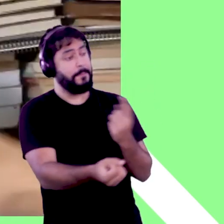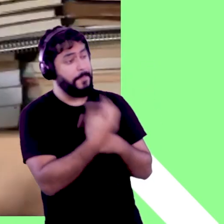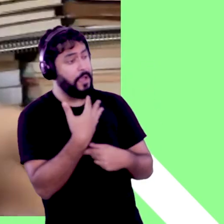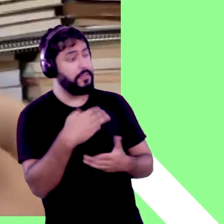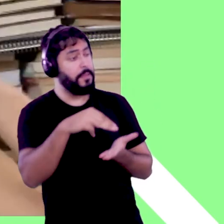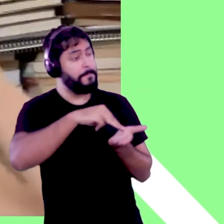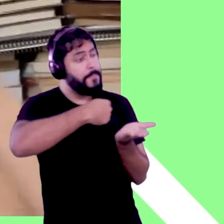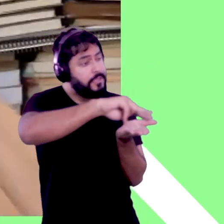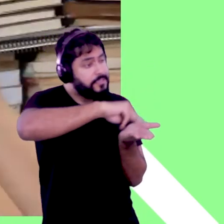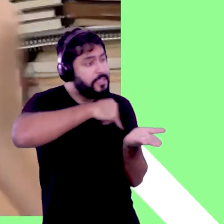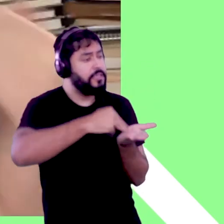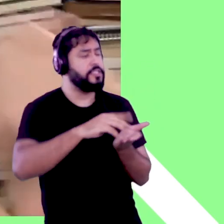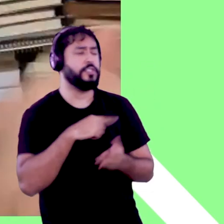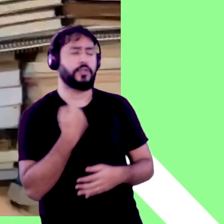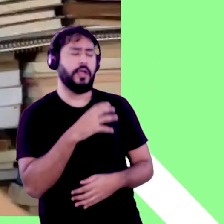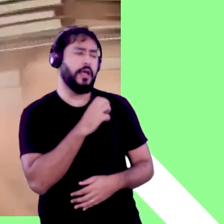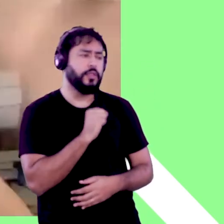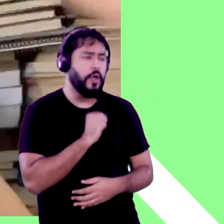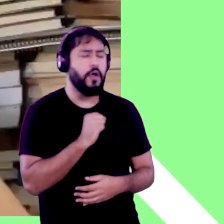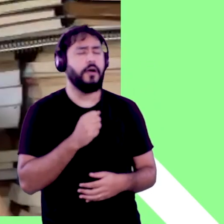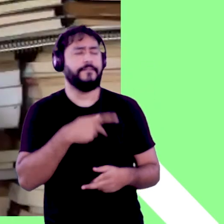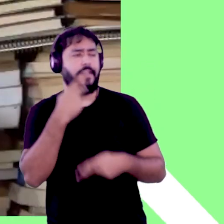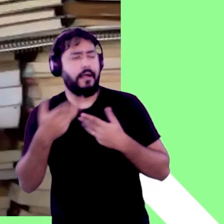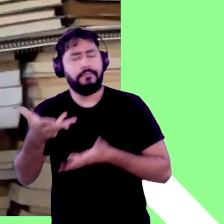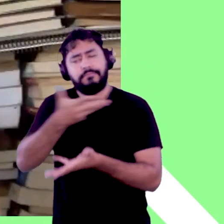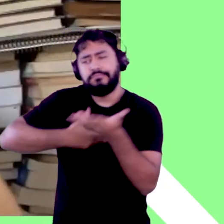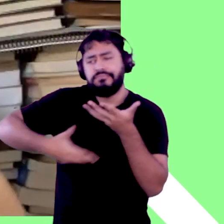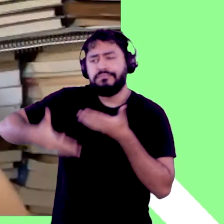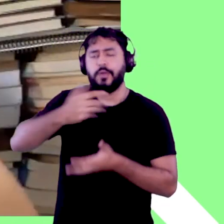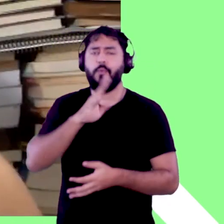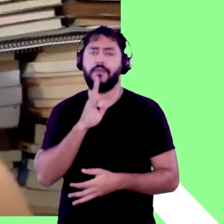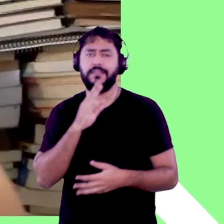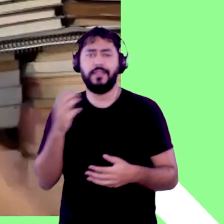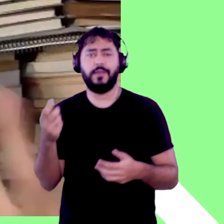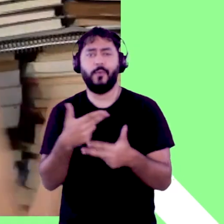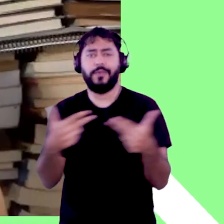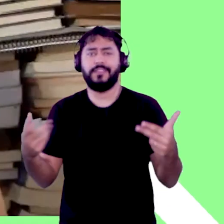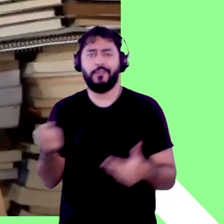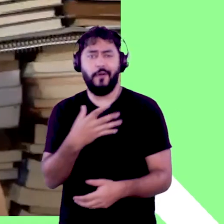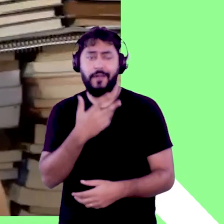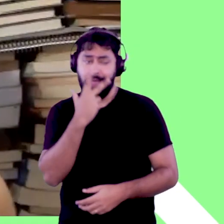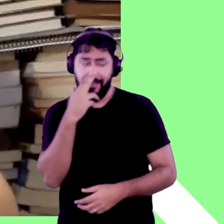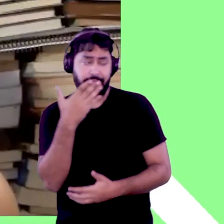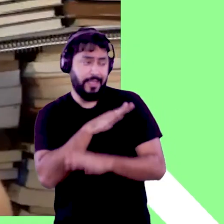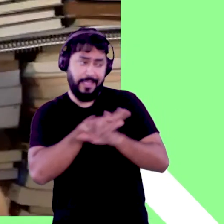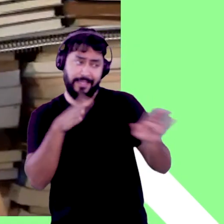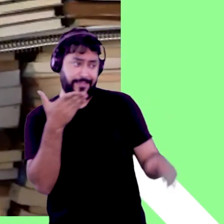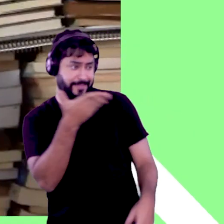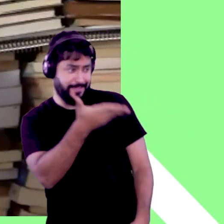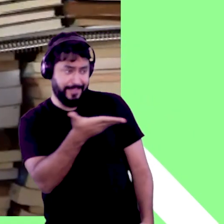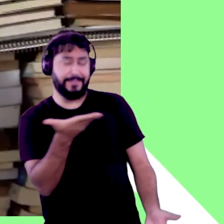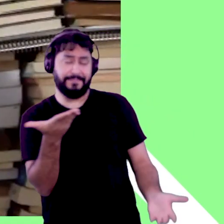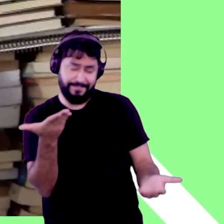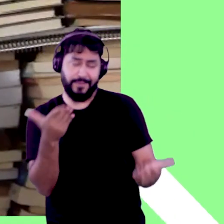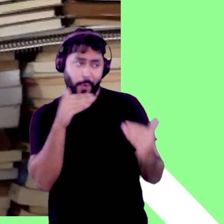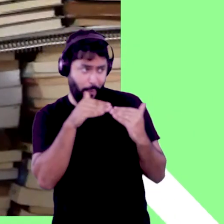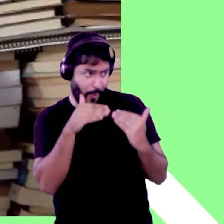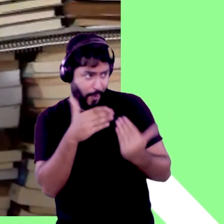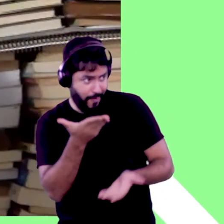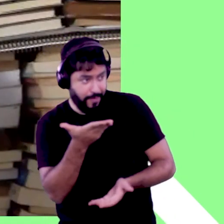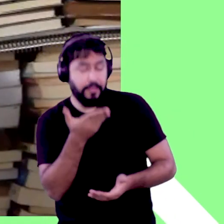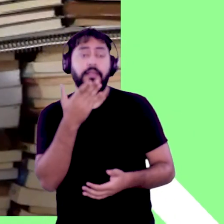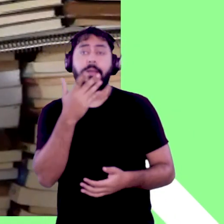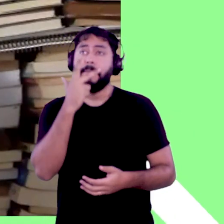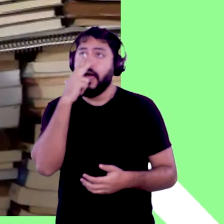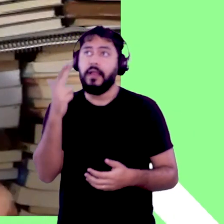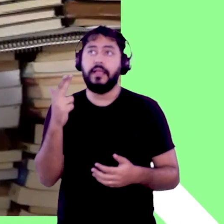adora falar e trocar, conhecer coisas novas, né? Que acho que é isso, né, Cláudia? A gente realmente reconhecer